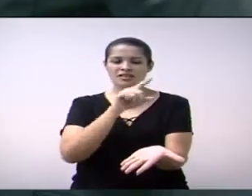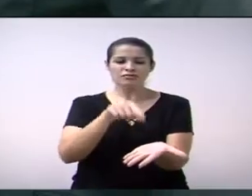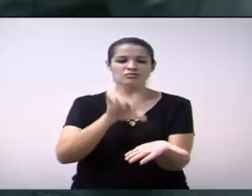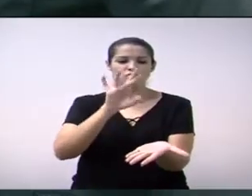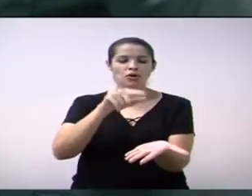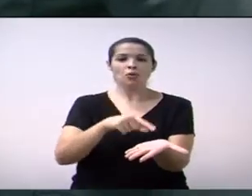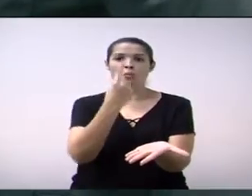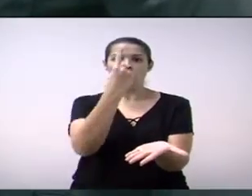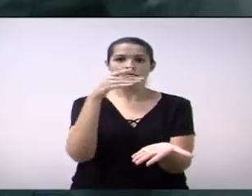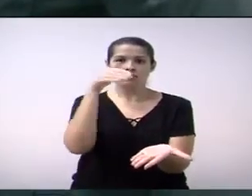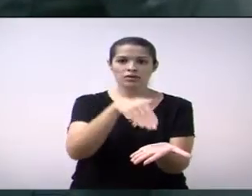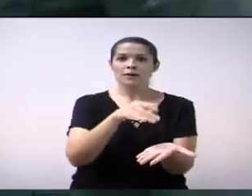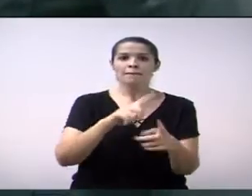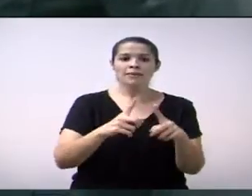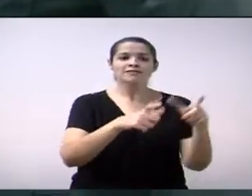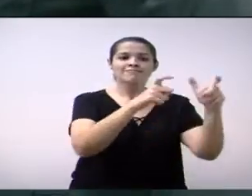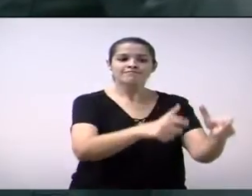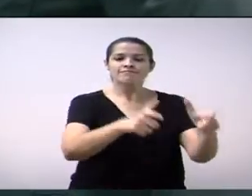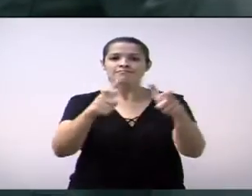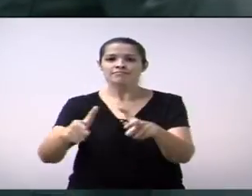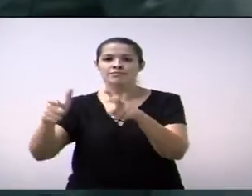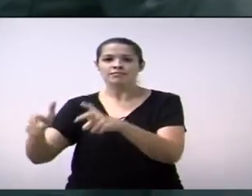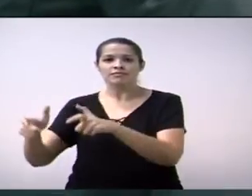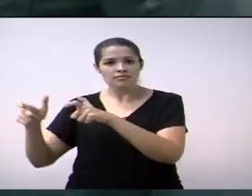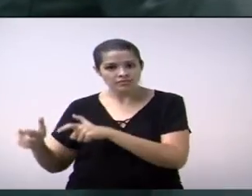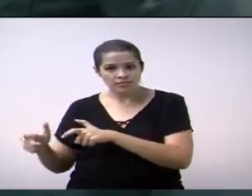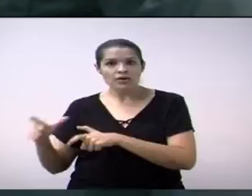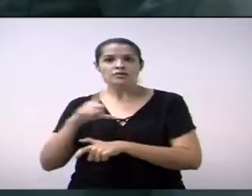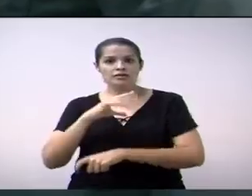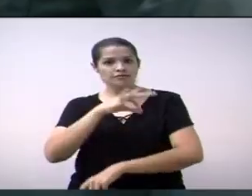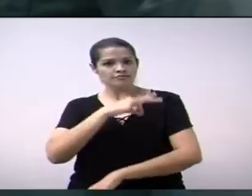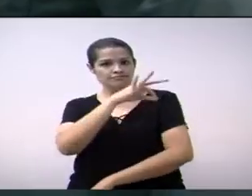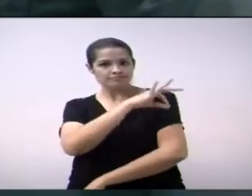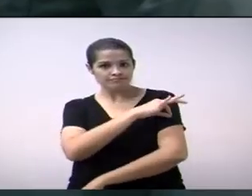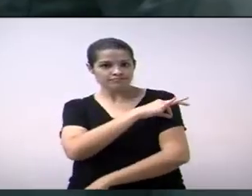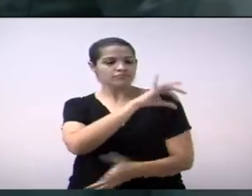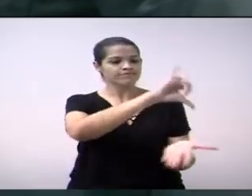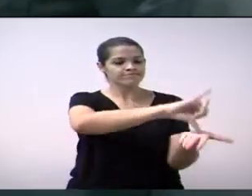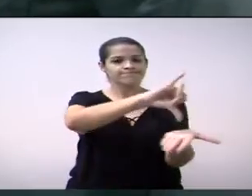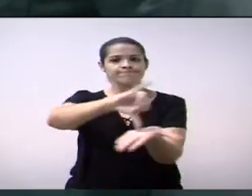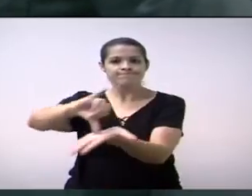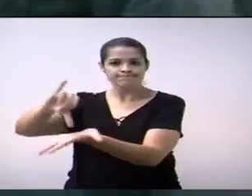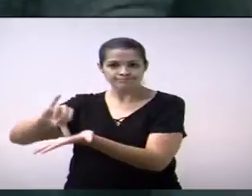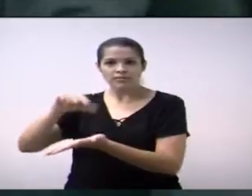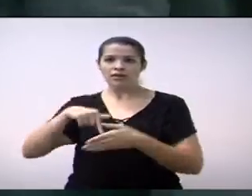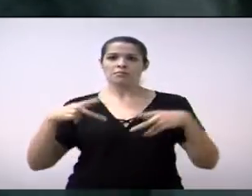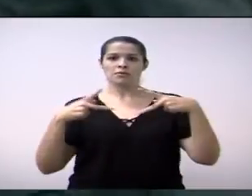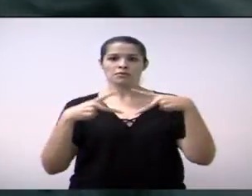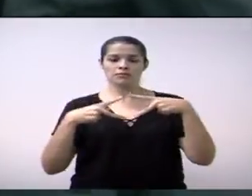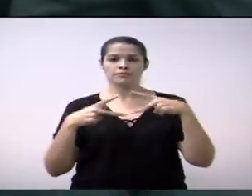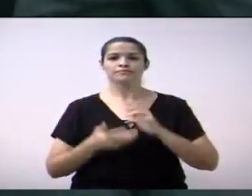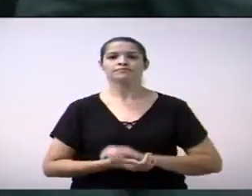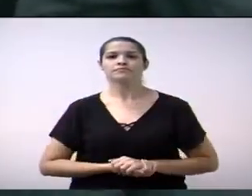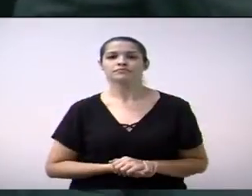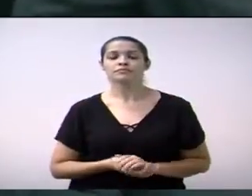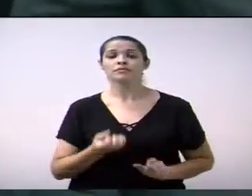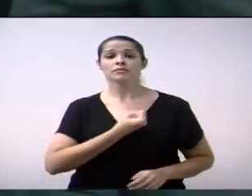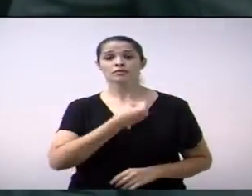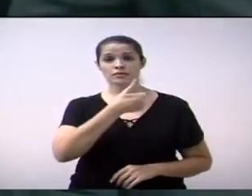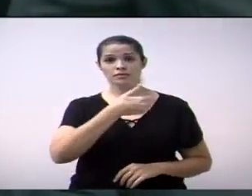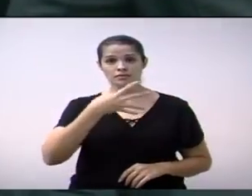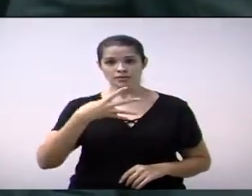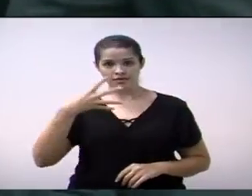com viaturas, policiais de plantão e patrulhamento ostensivo em nosso município. De número